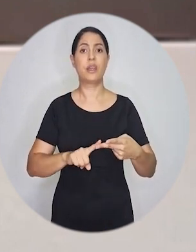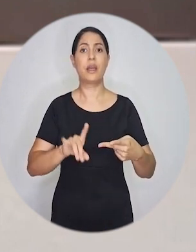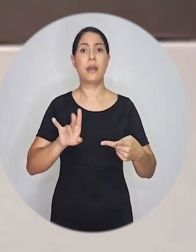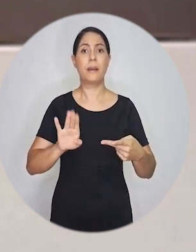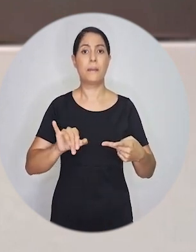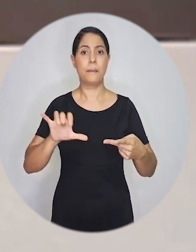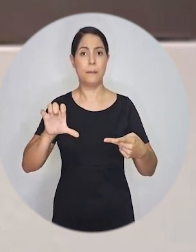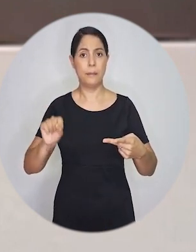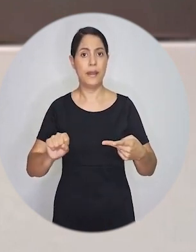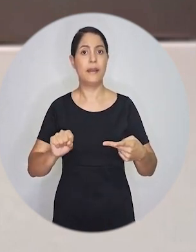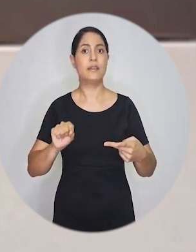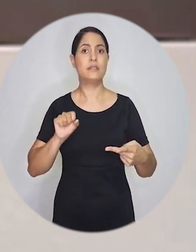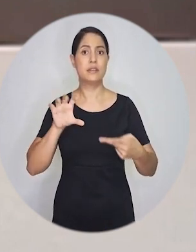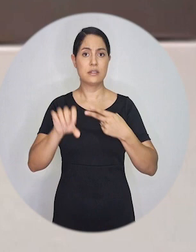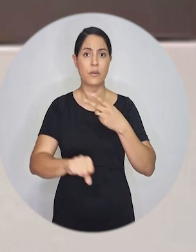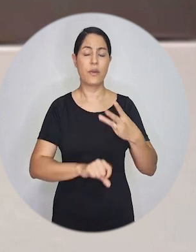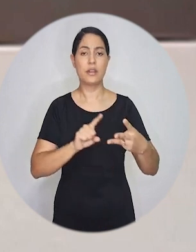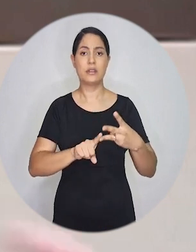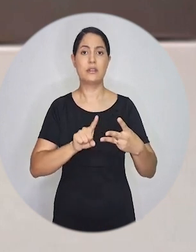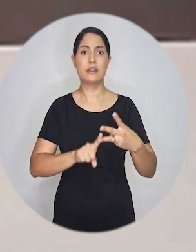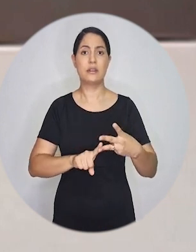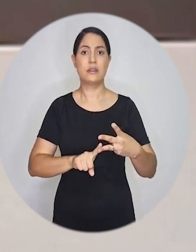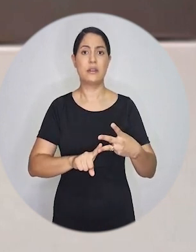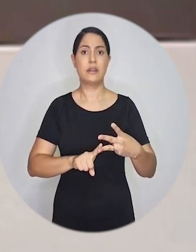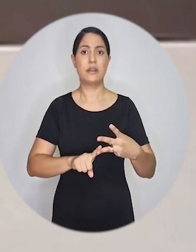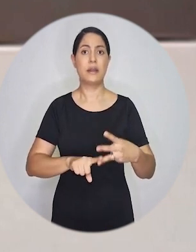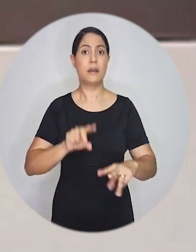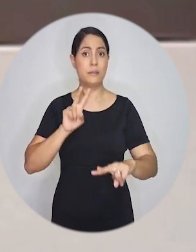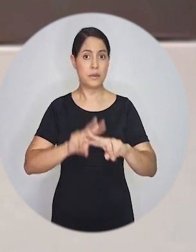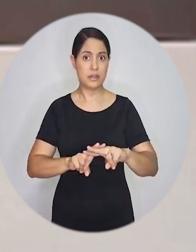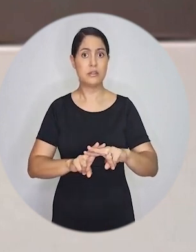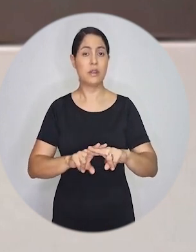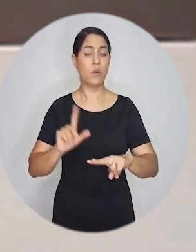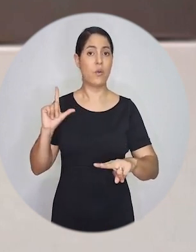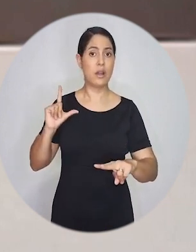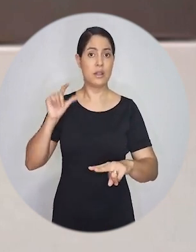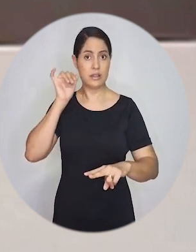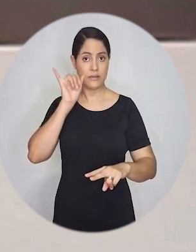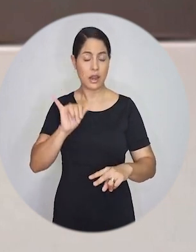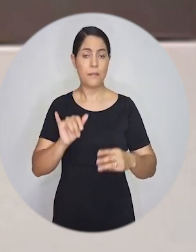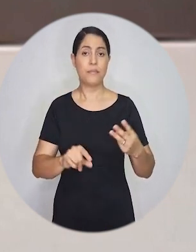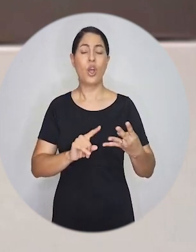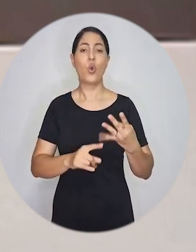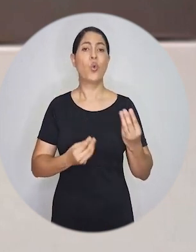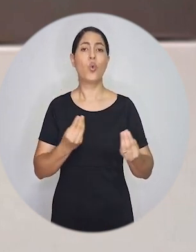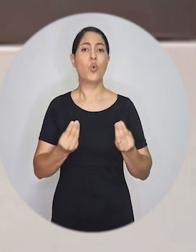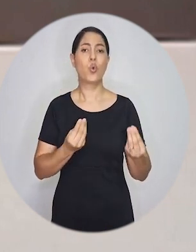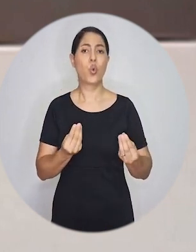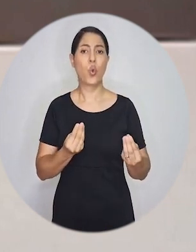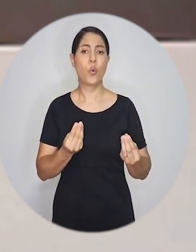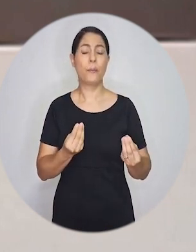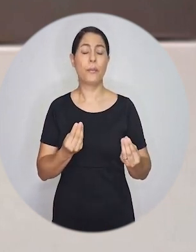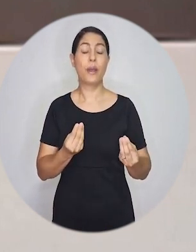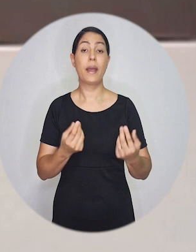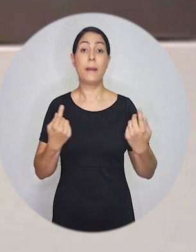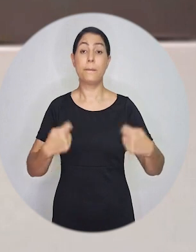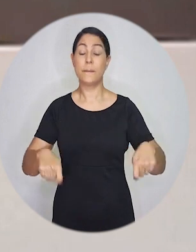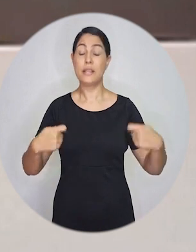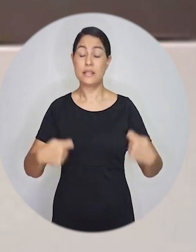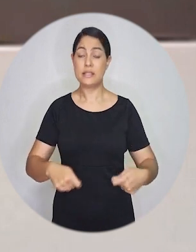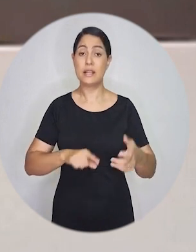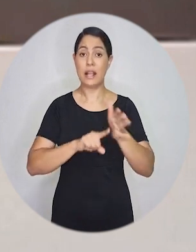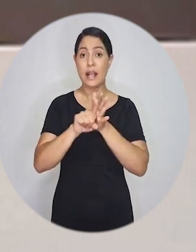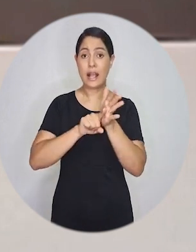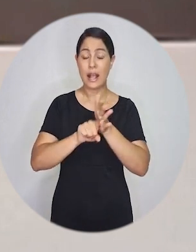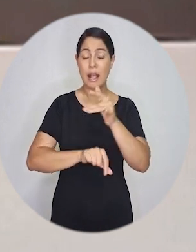Muitas vezes precisa de um sequestro de bens, a decretação de uma prisão preventiva. E nessas investigações, até